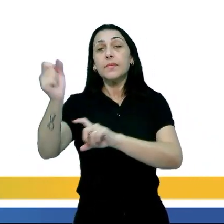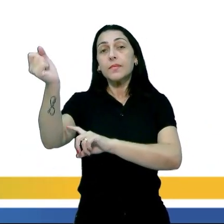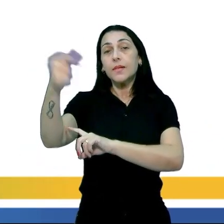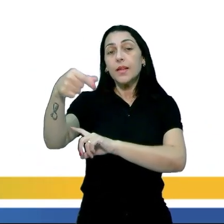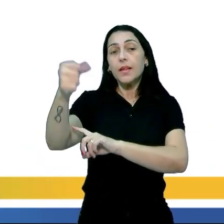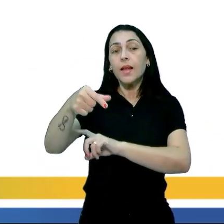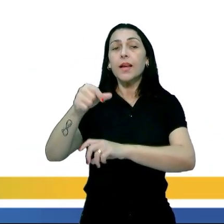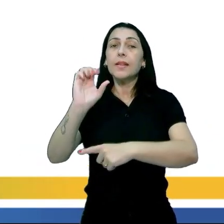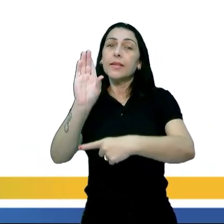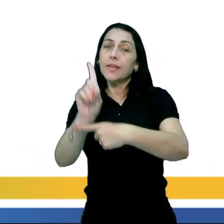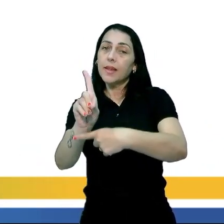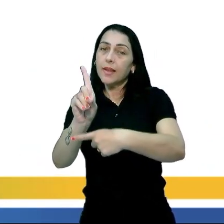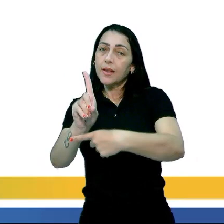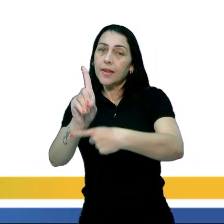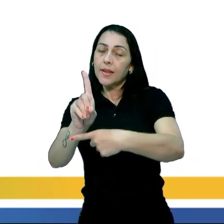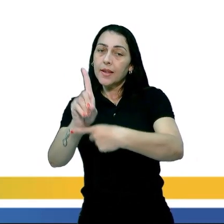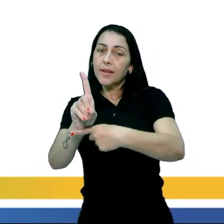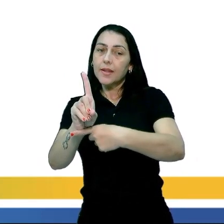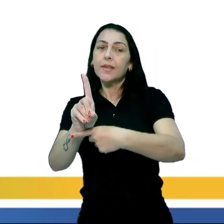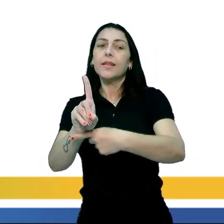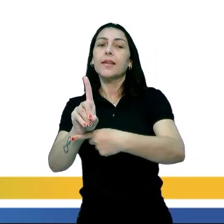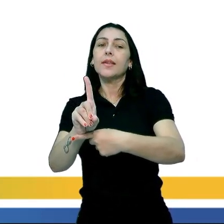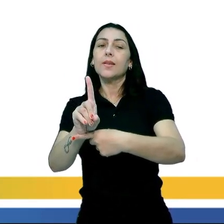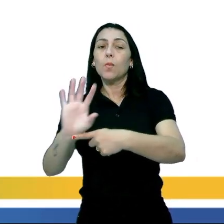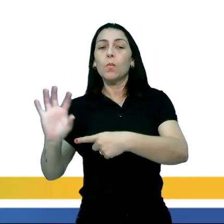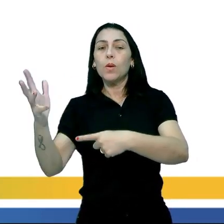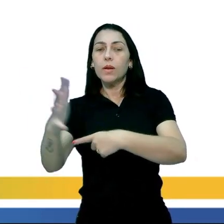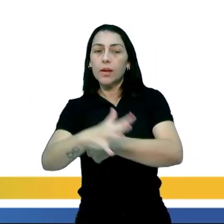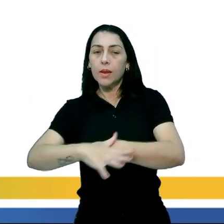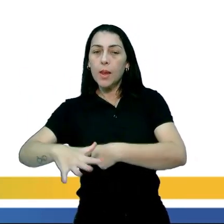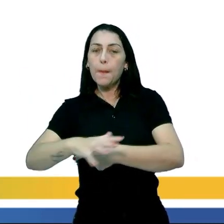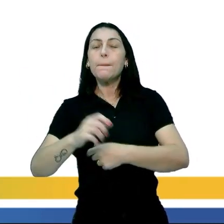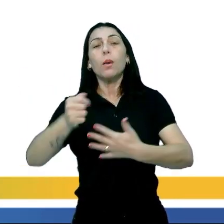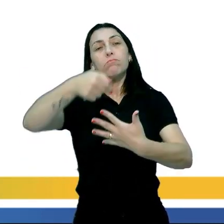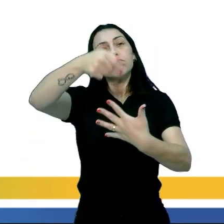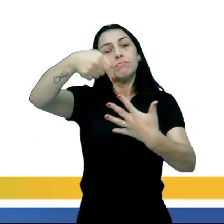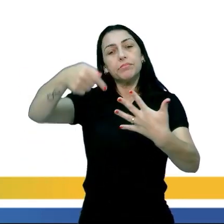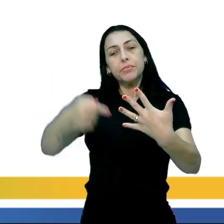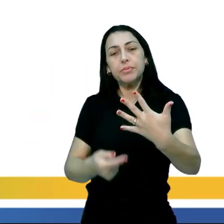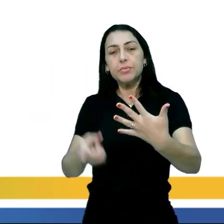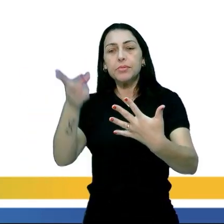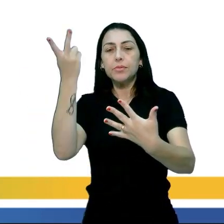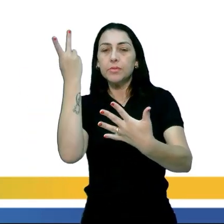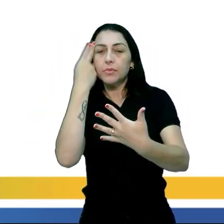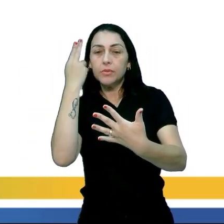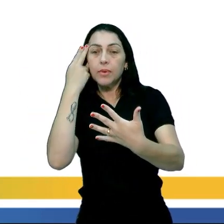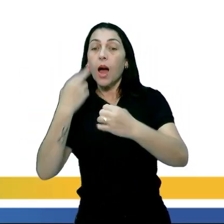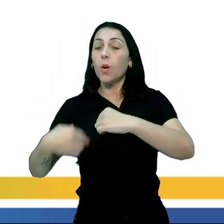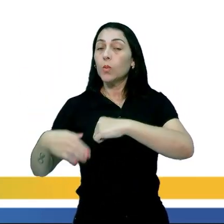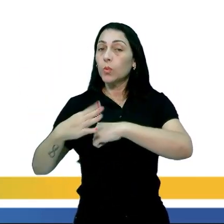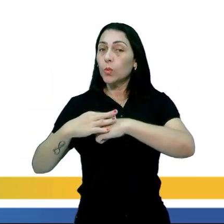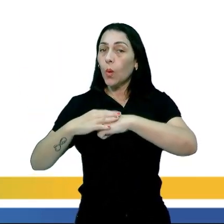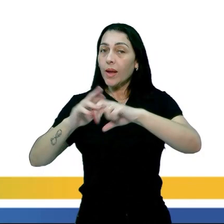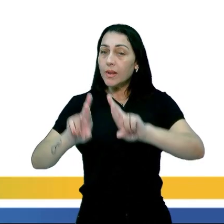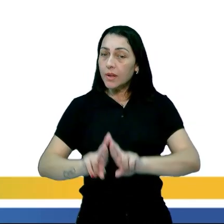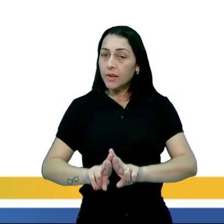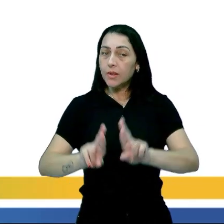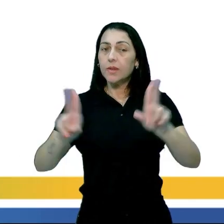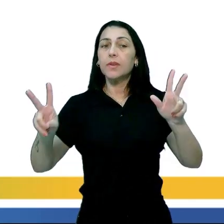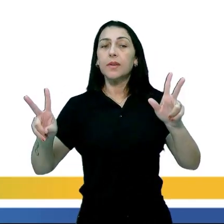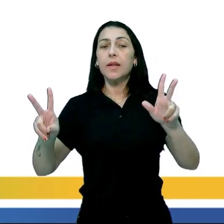aparecer na letra D de dado. Um fato social pode ser classificado como normal